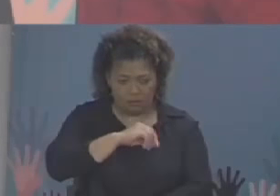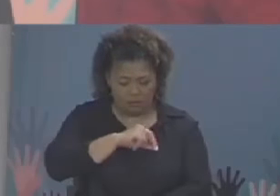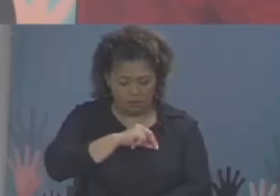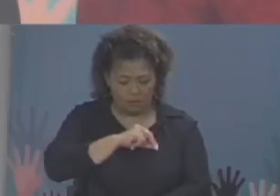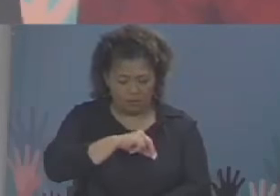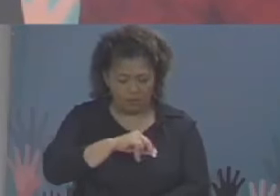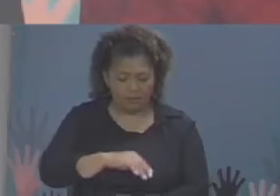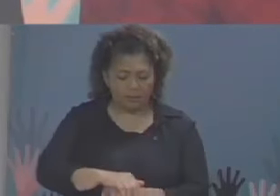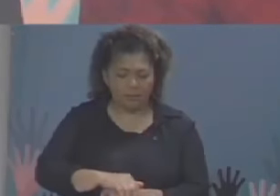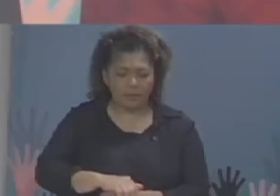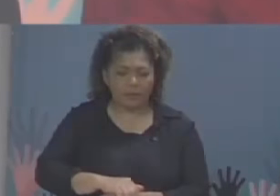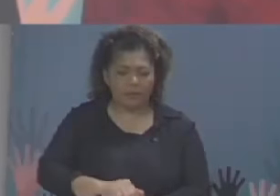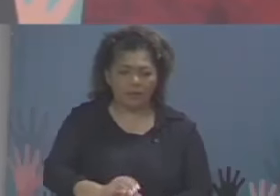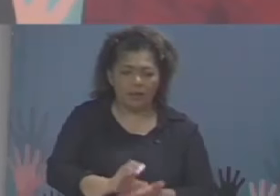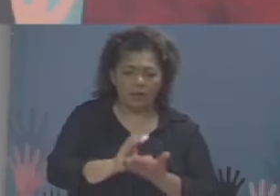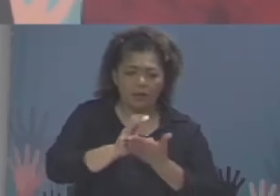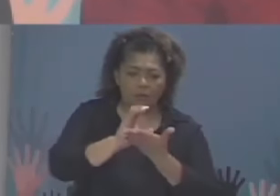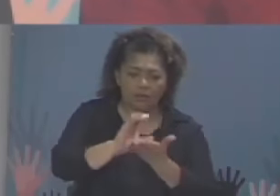que aprova.